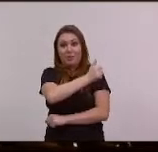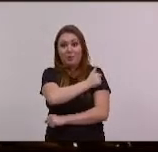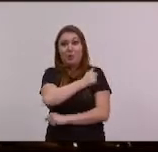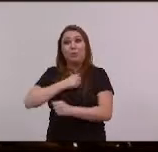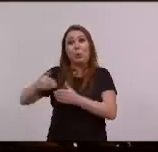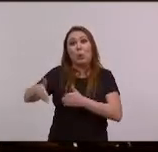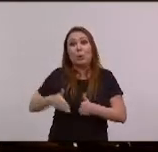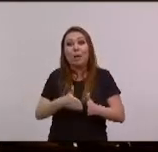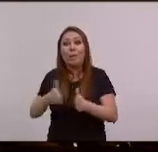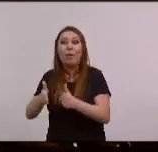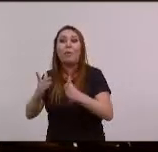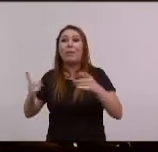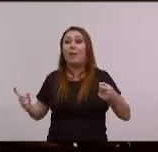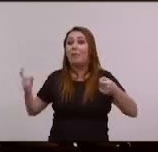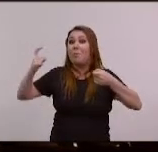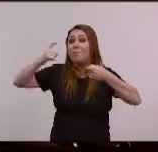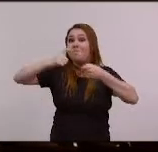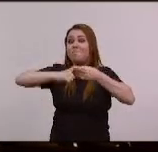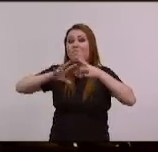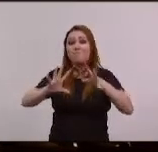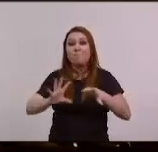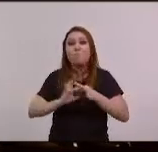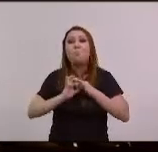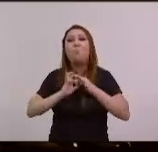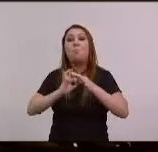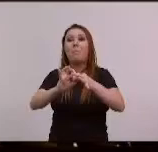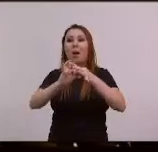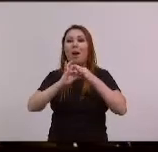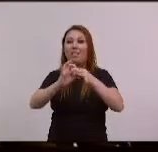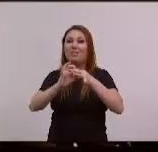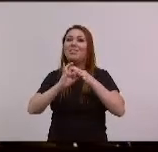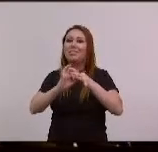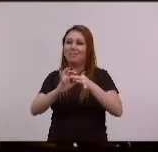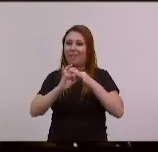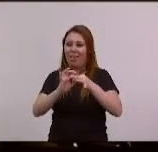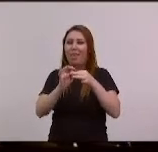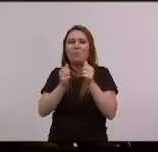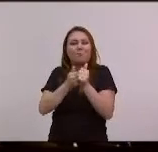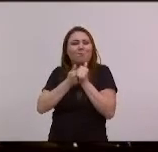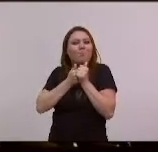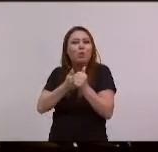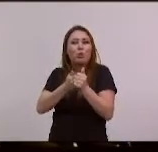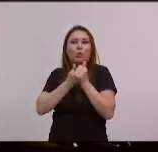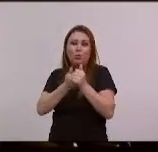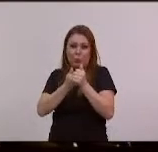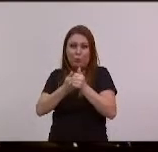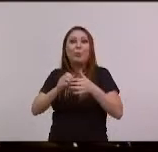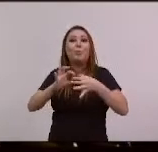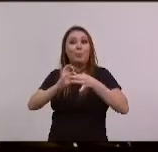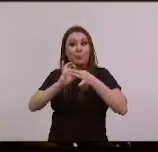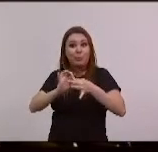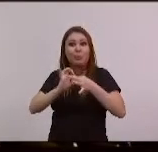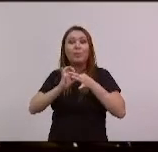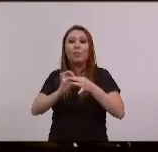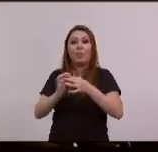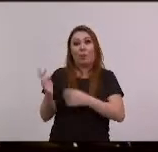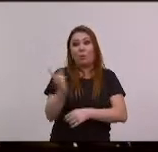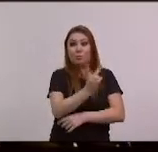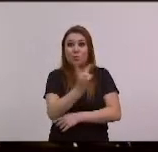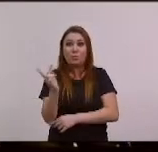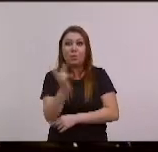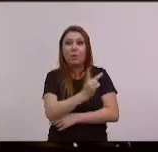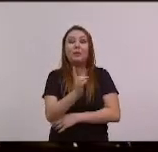de companheirismo, se é possível falar assim, entre entidades. Companheirismo, melhor parceria,